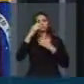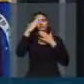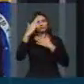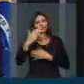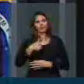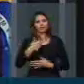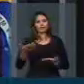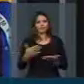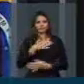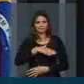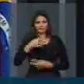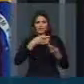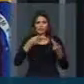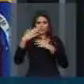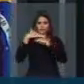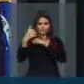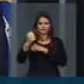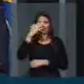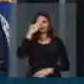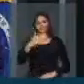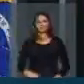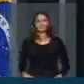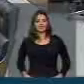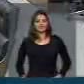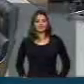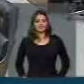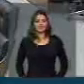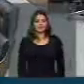imensamente a honra do convite. Muito obrigado.